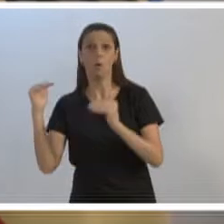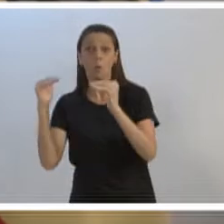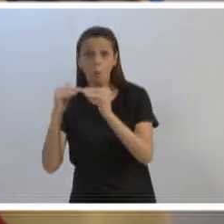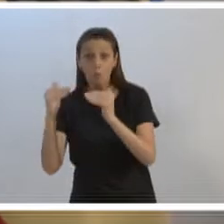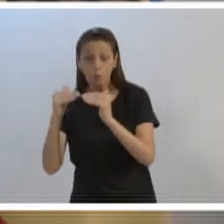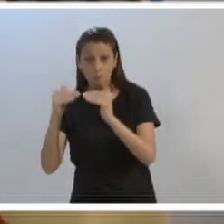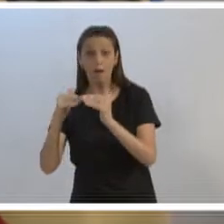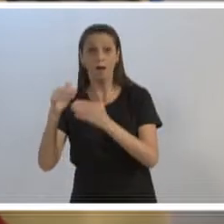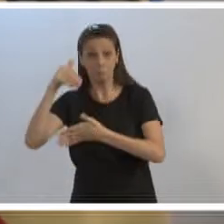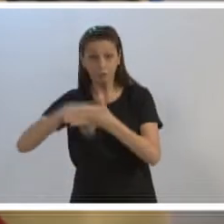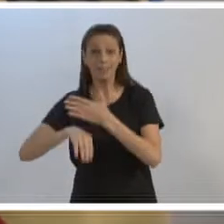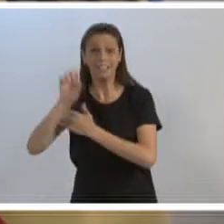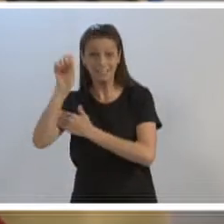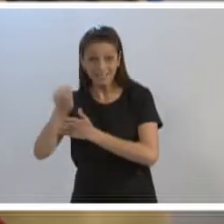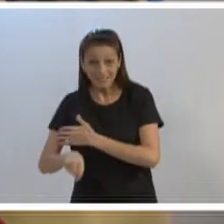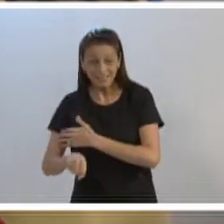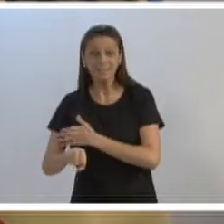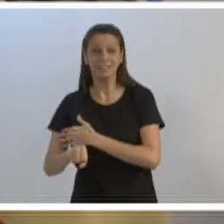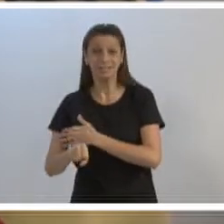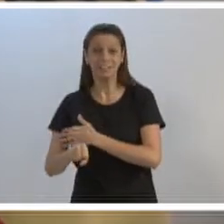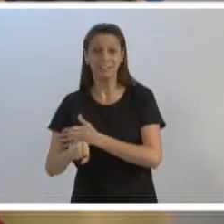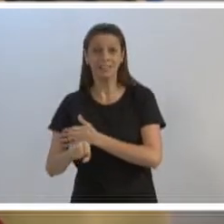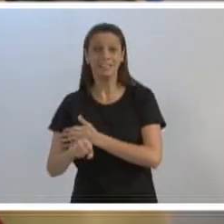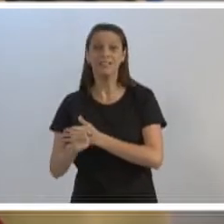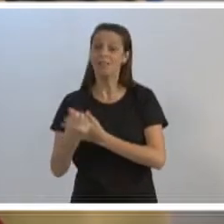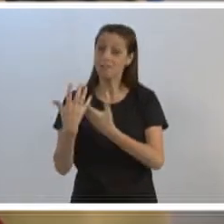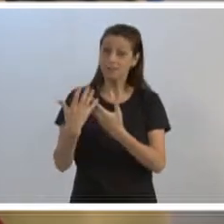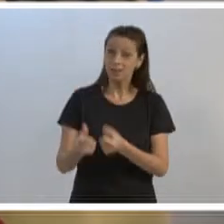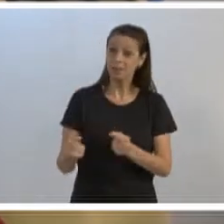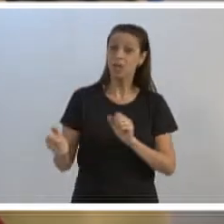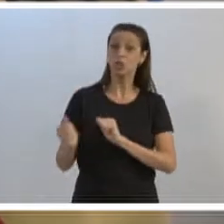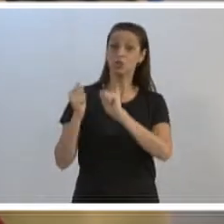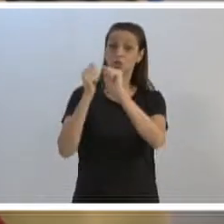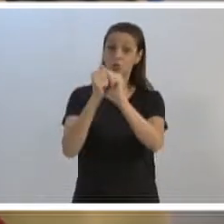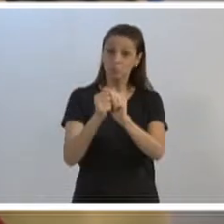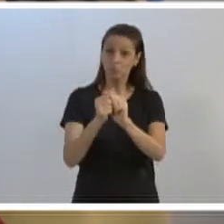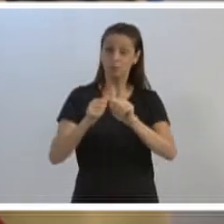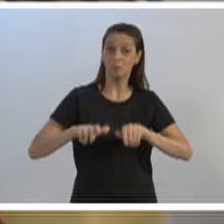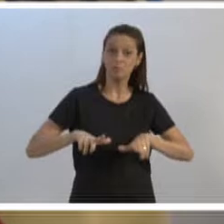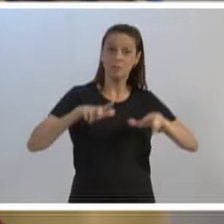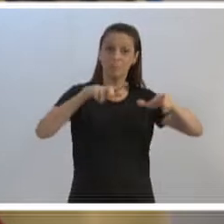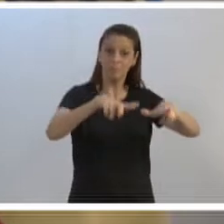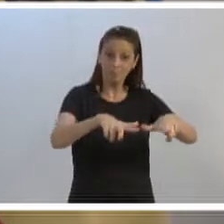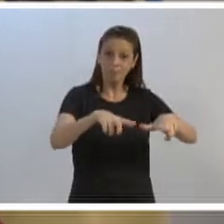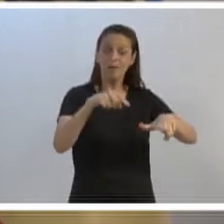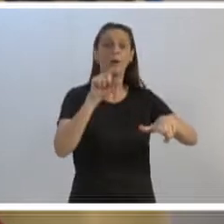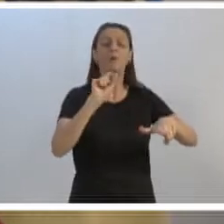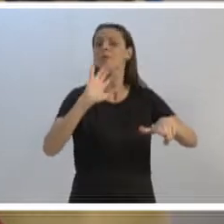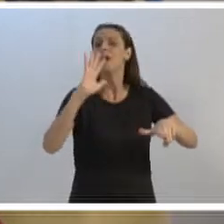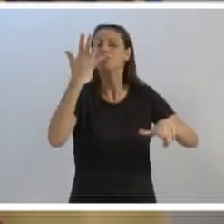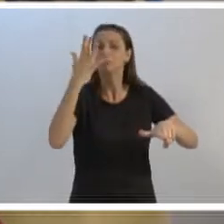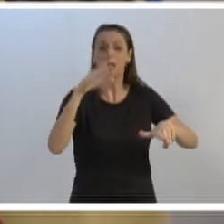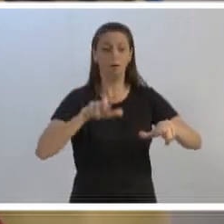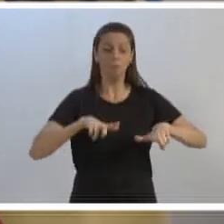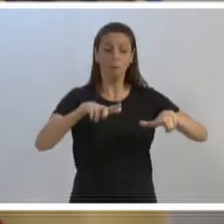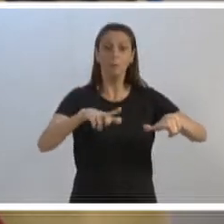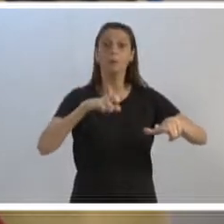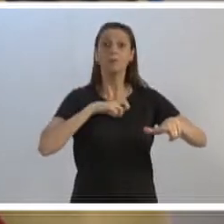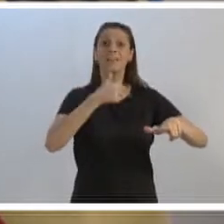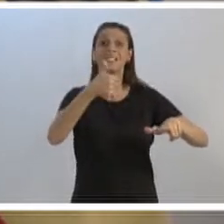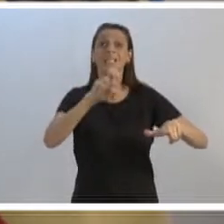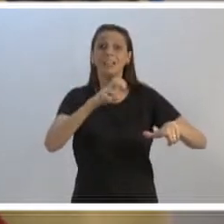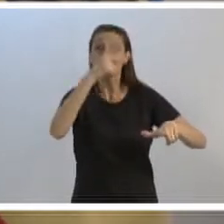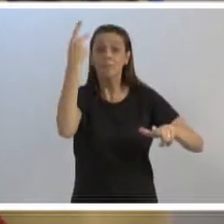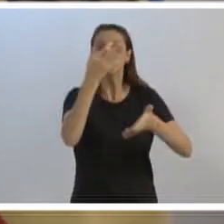ou autorizarem, subscreverem esse diploma, vai acontecer que nós teremos 15 assinaturas,